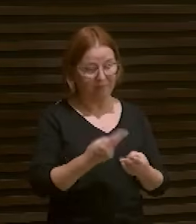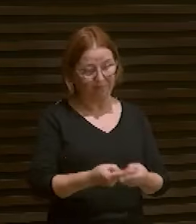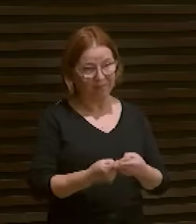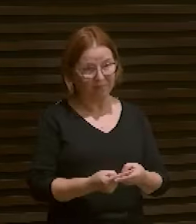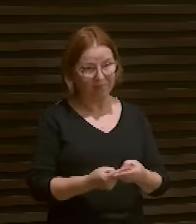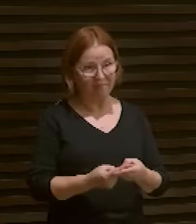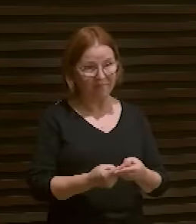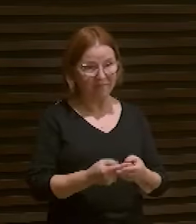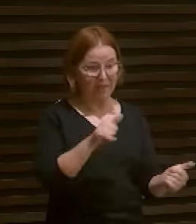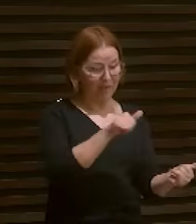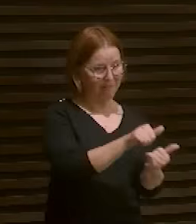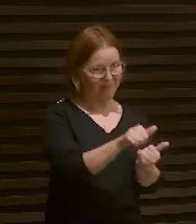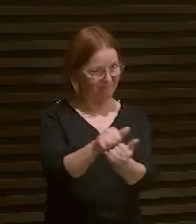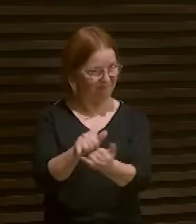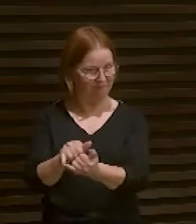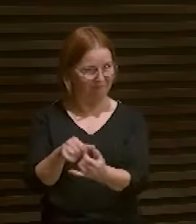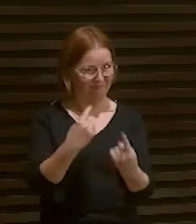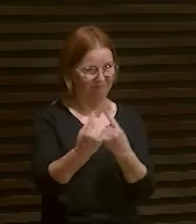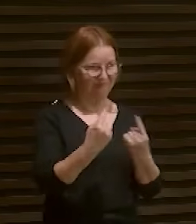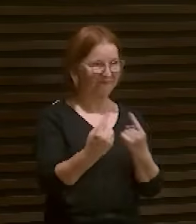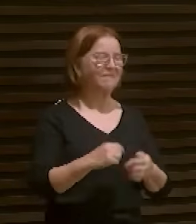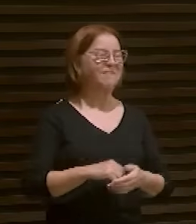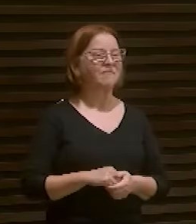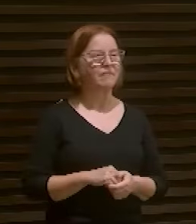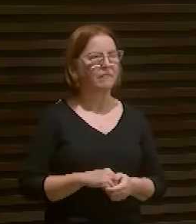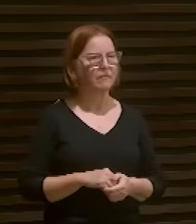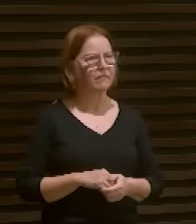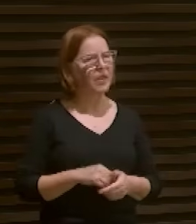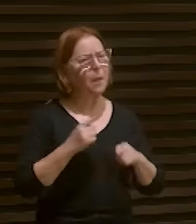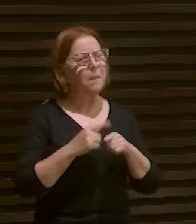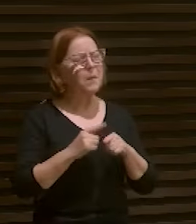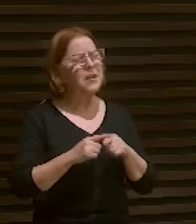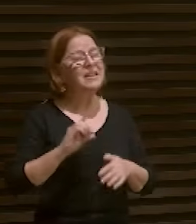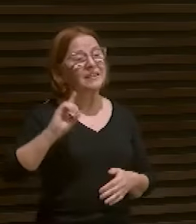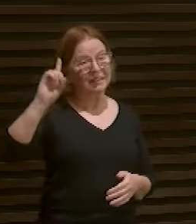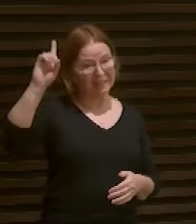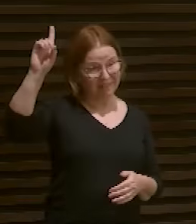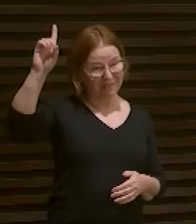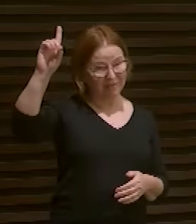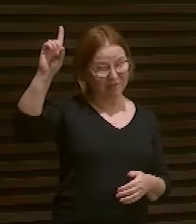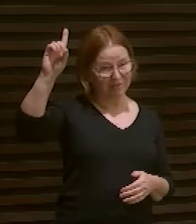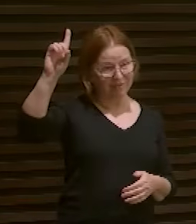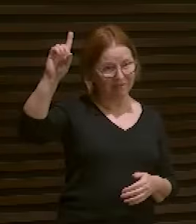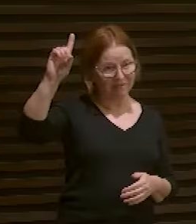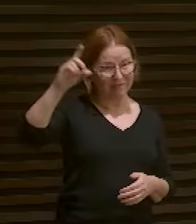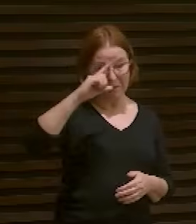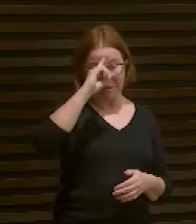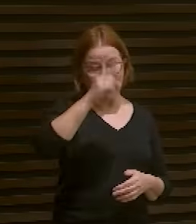perdoando-vos uns aos outros. Por que será que Deus nos orienta a